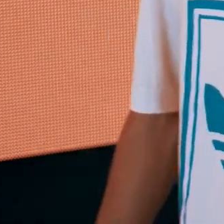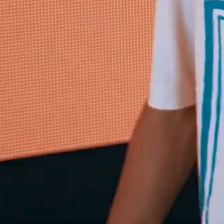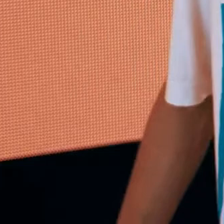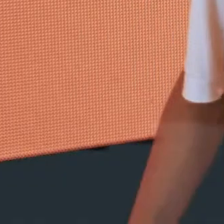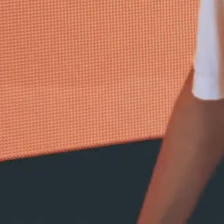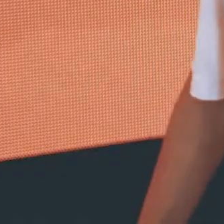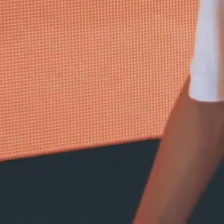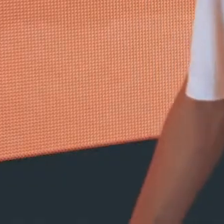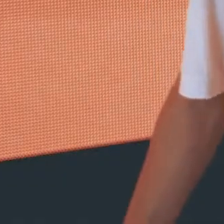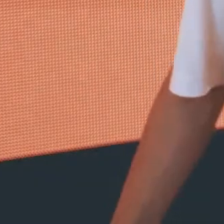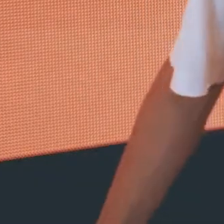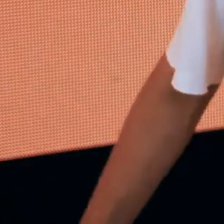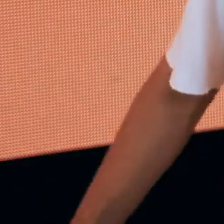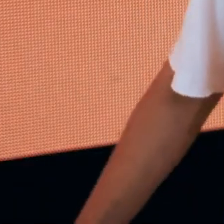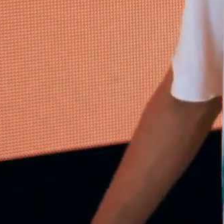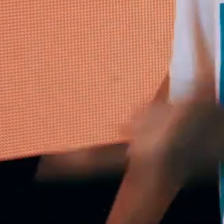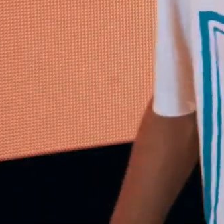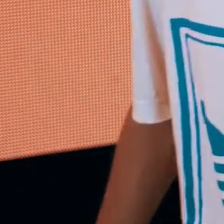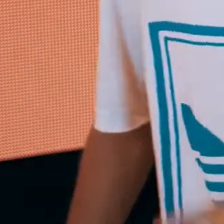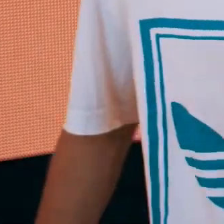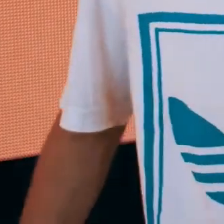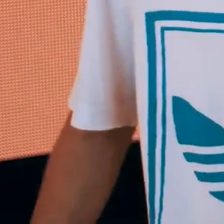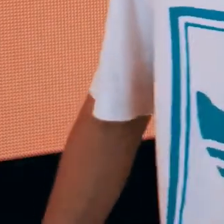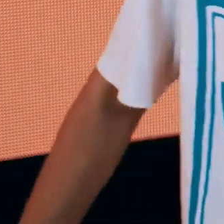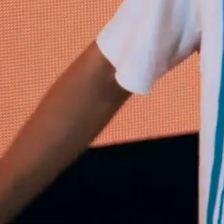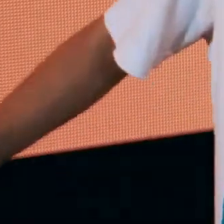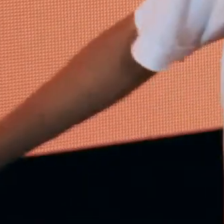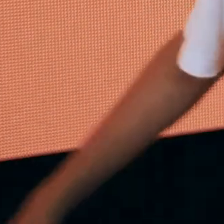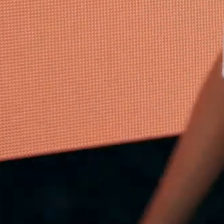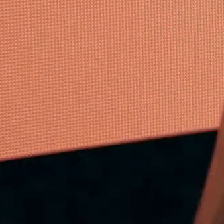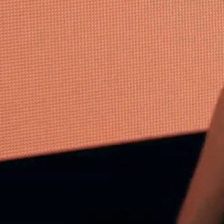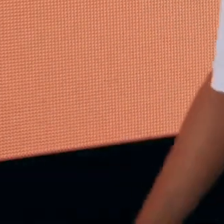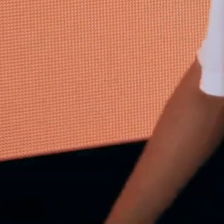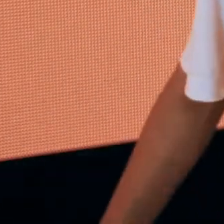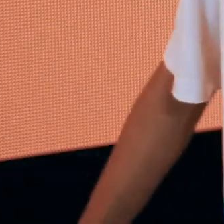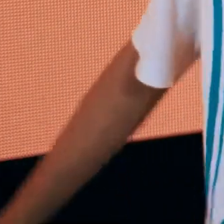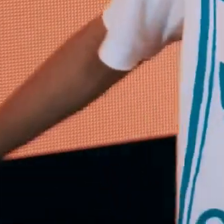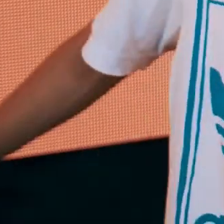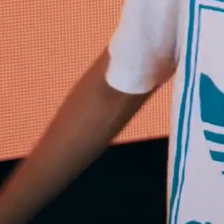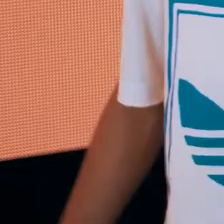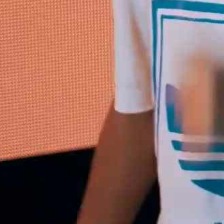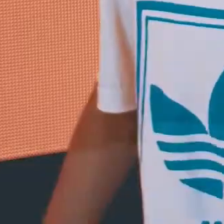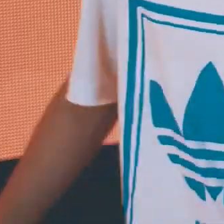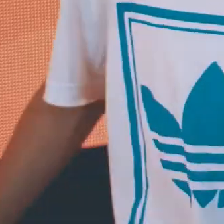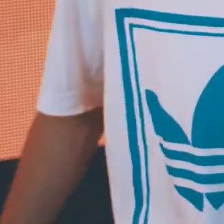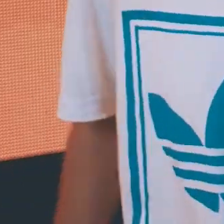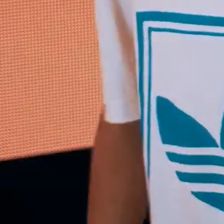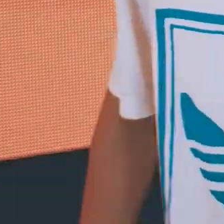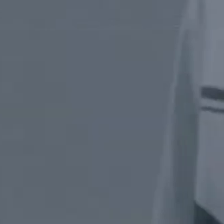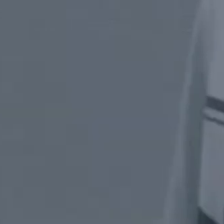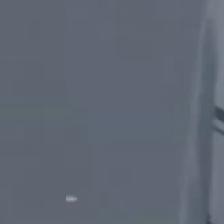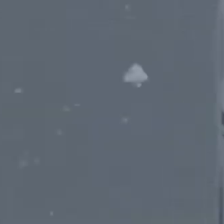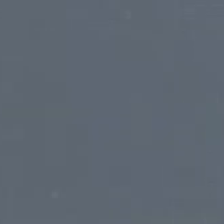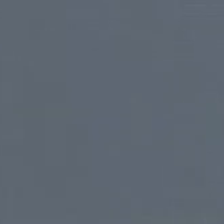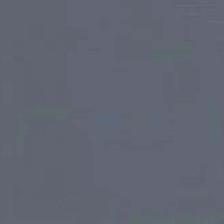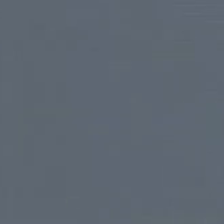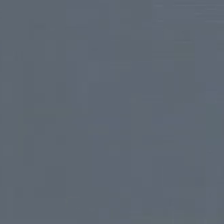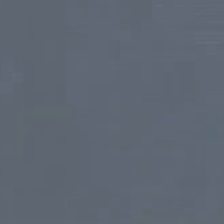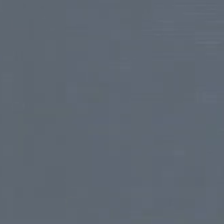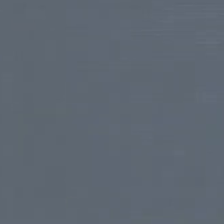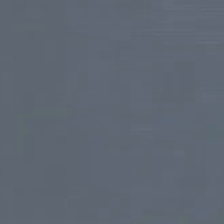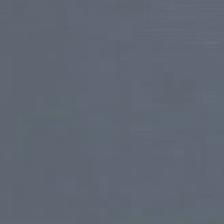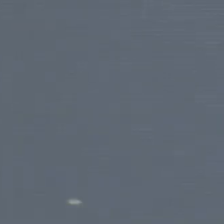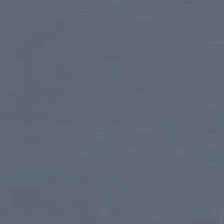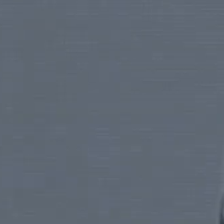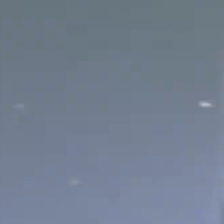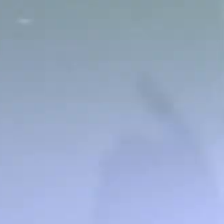parte de alguma galera, nós temos a banda, temos o teatro, temos a mídia. Então você que quer fazer parte, só cola com a gente toda sexta-feira. E todo terceiro